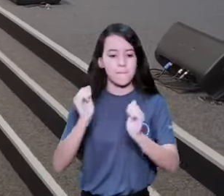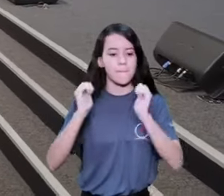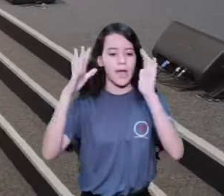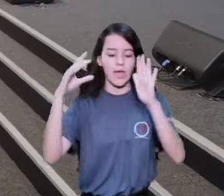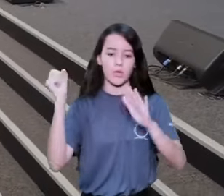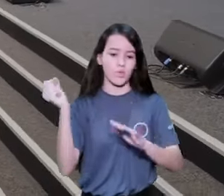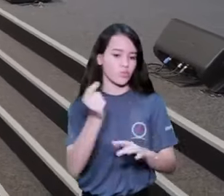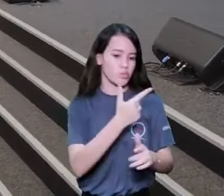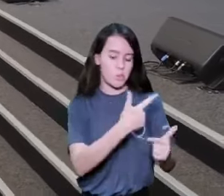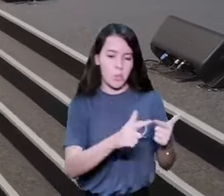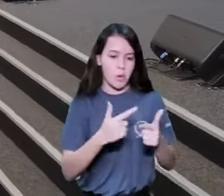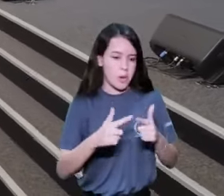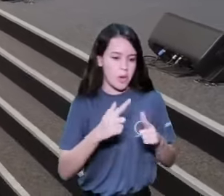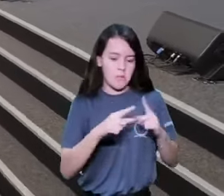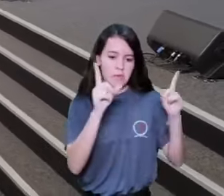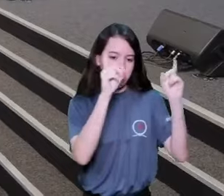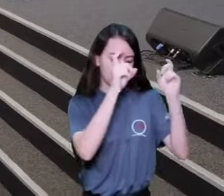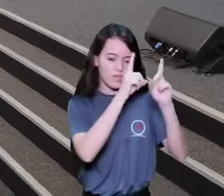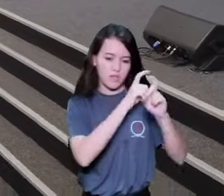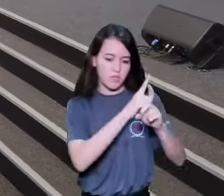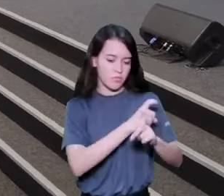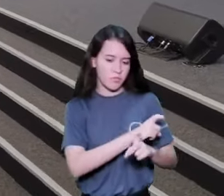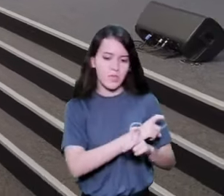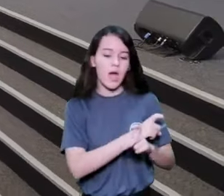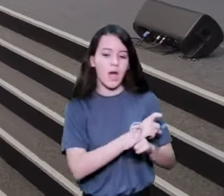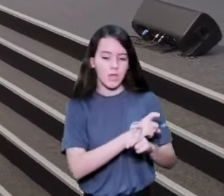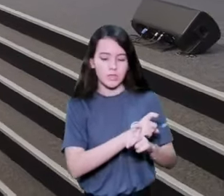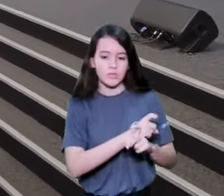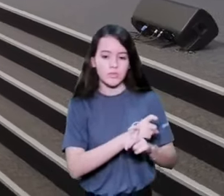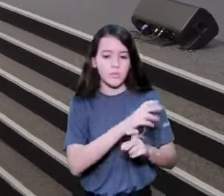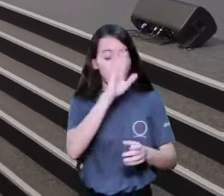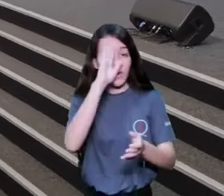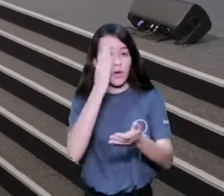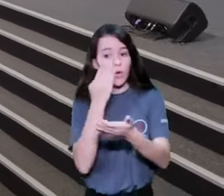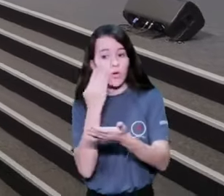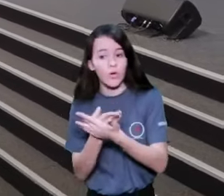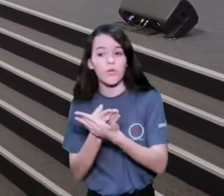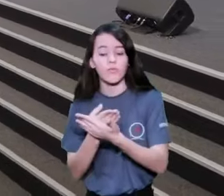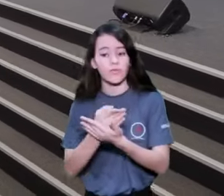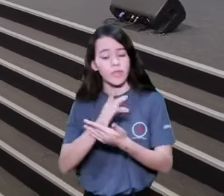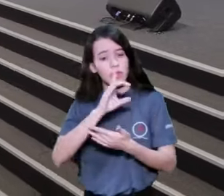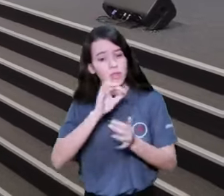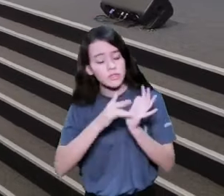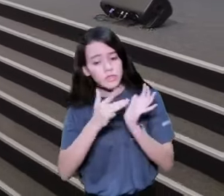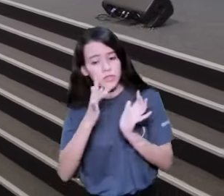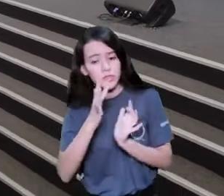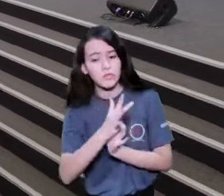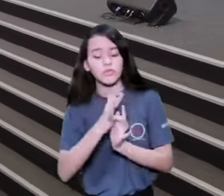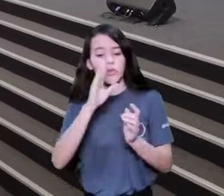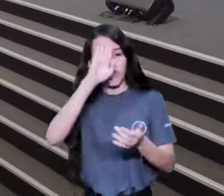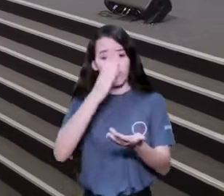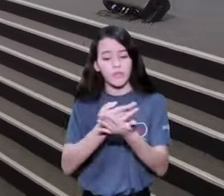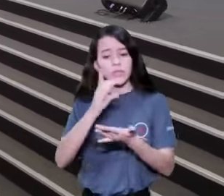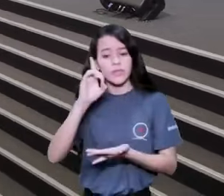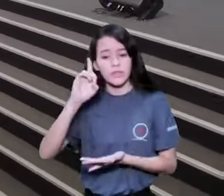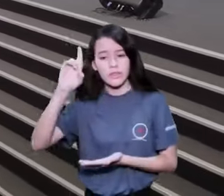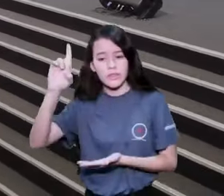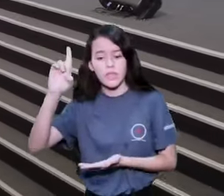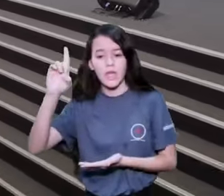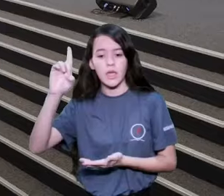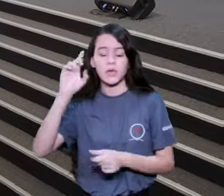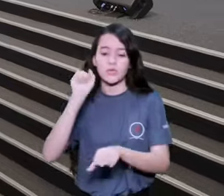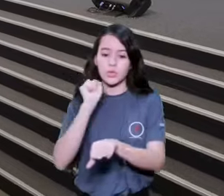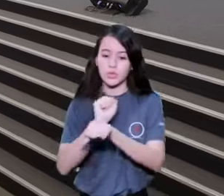qualquer dificuldade de qualquer adversidade confia em mim confie no meu pai e